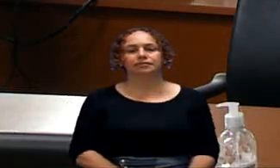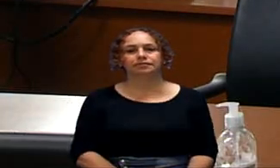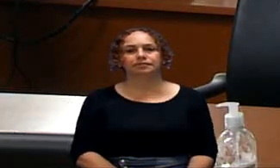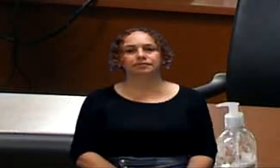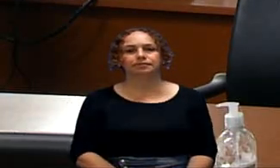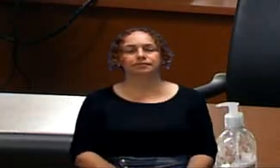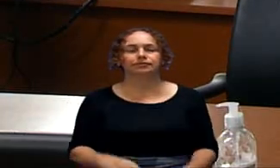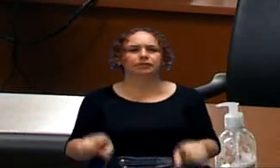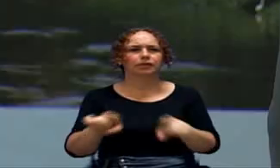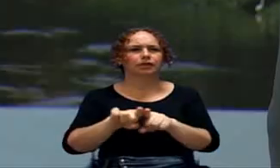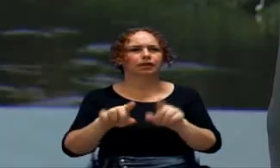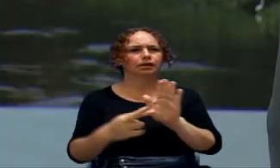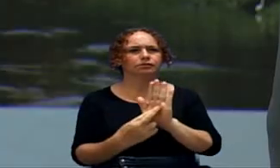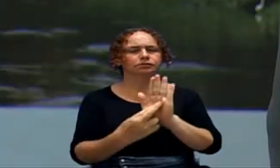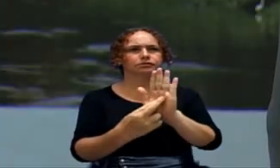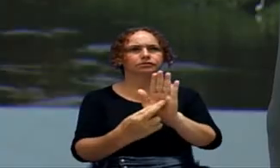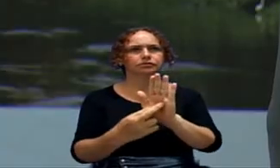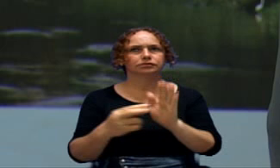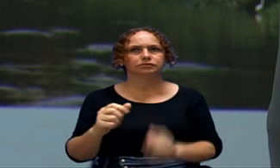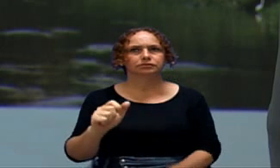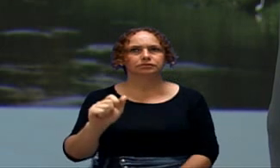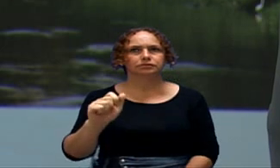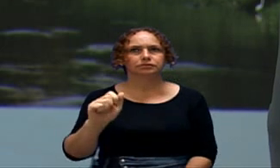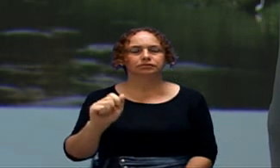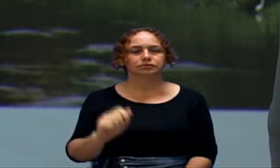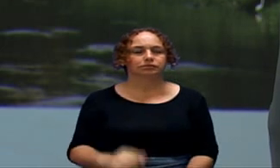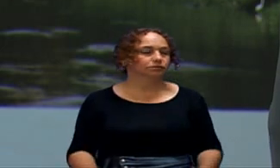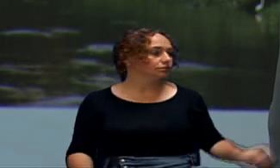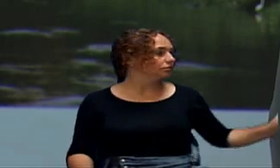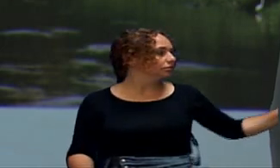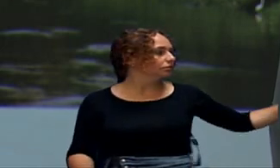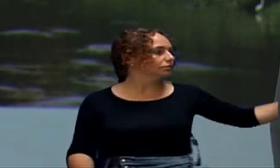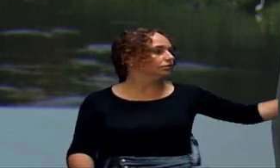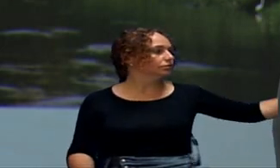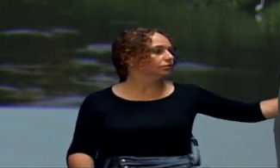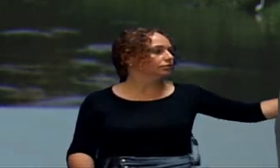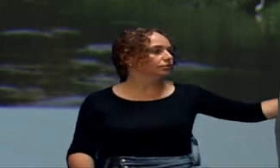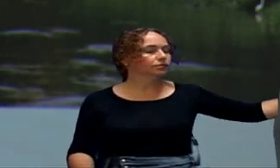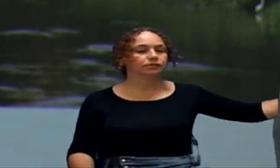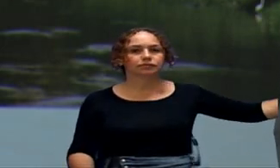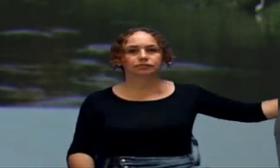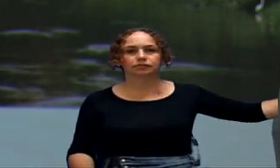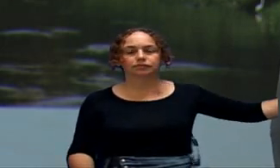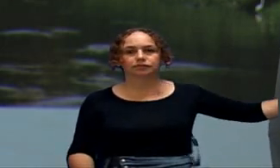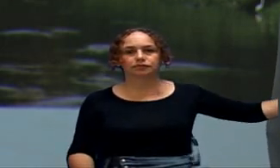Representando o Gamar Grupo de Amparo ao Melhor Amigo do Homem, Jussara Fernandes.